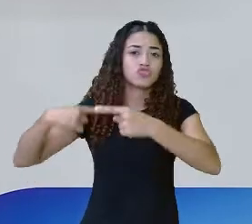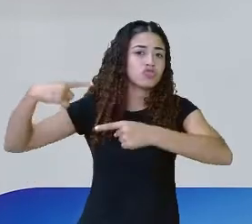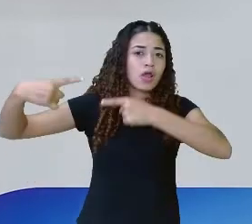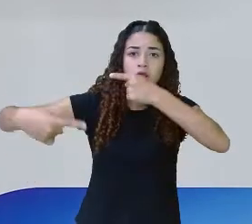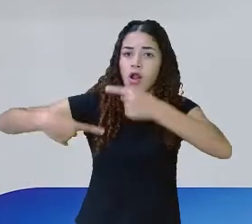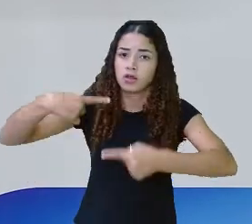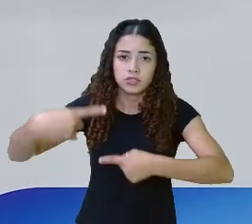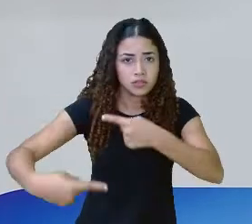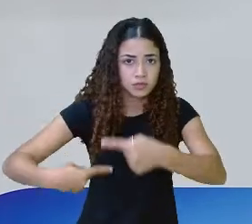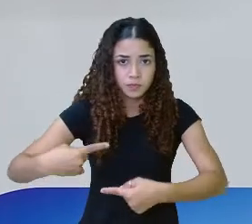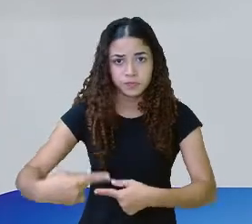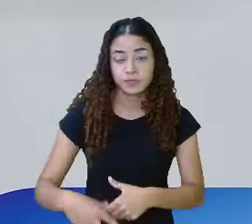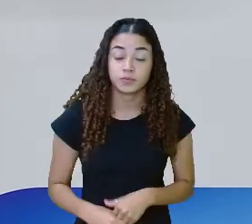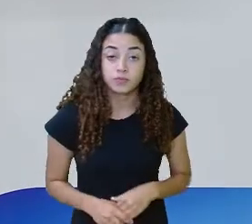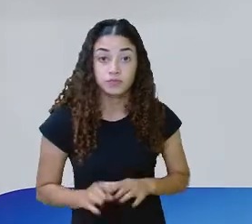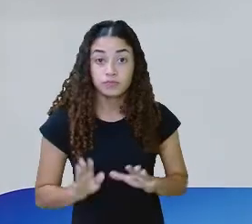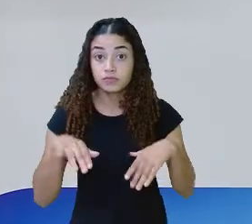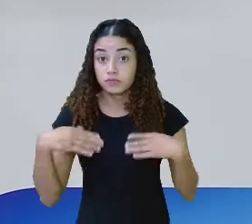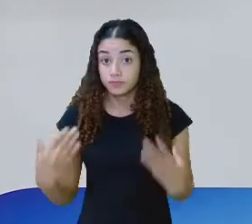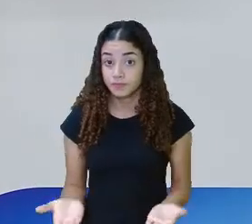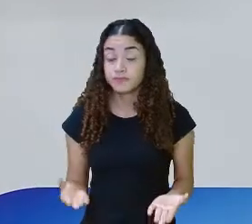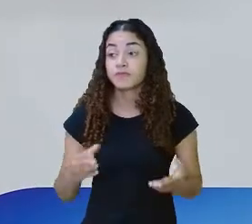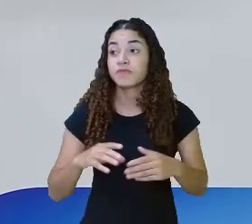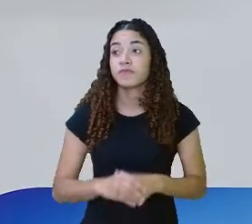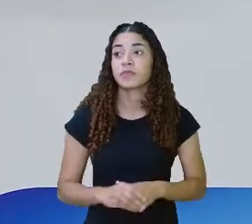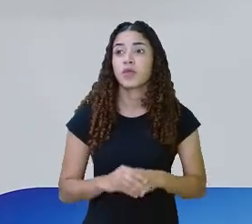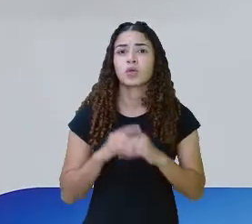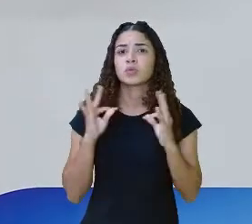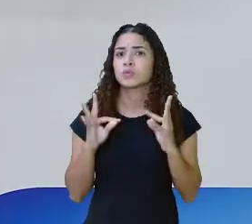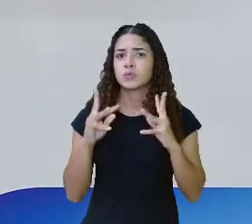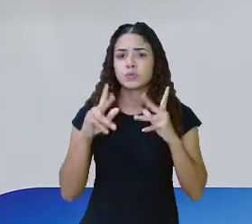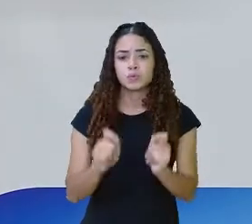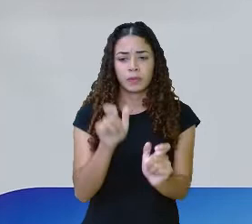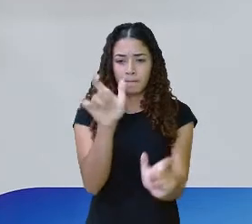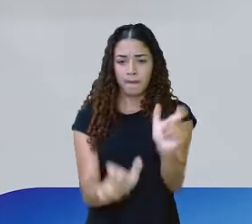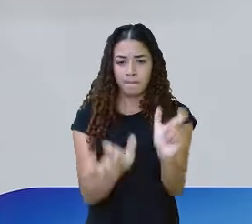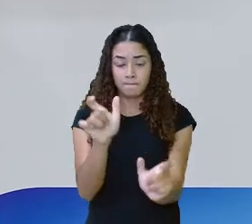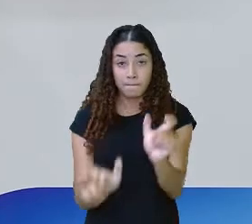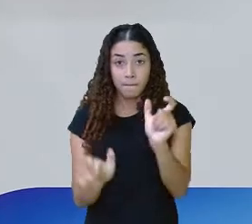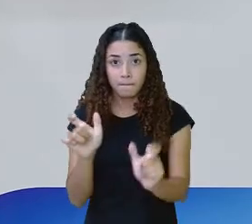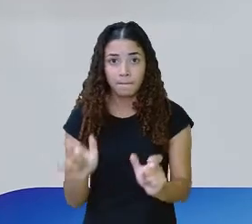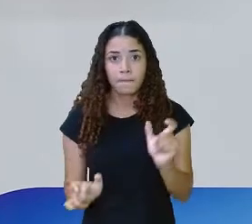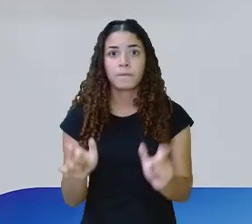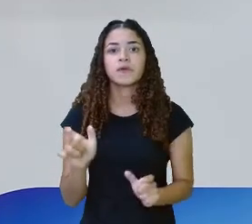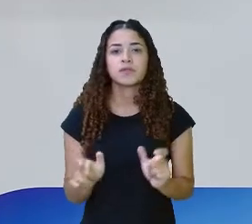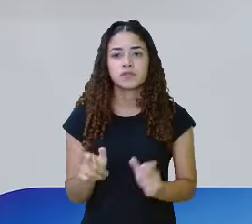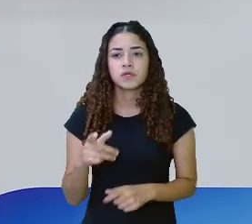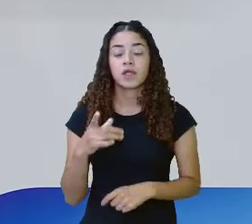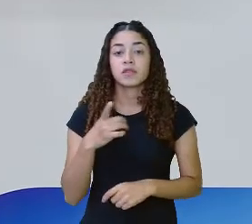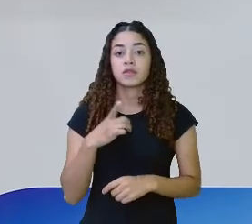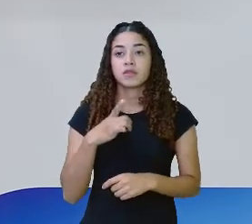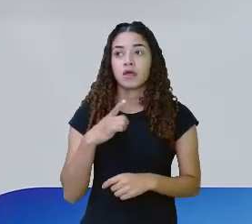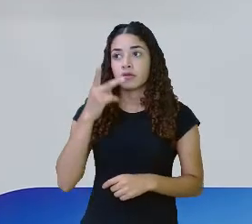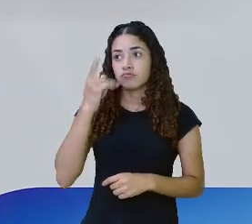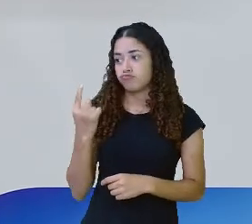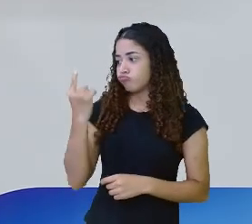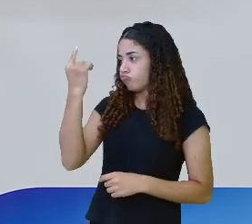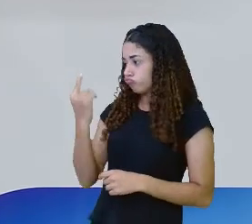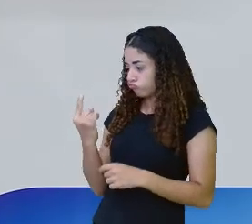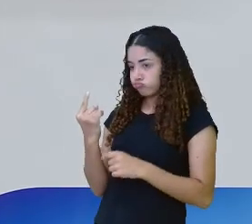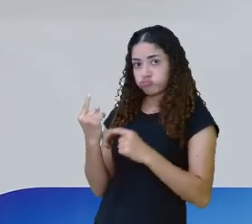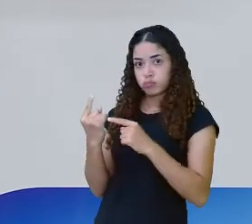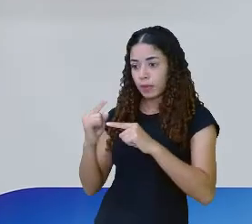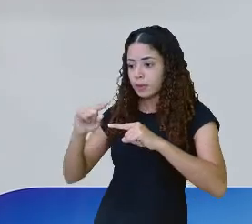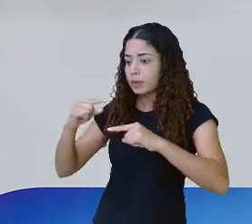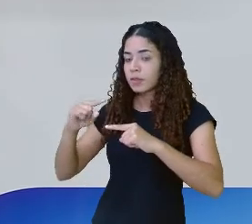em geração, tá certo? Então, todas as espécies, elas descendiam de um ancestral comum, a gente vai ver isso